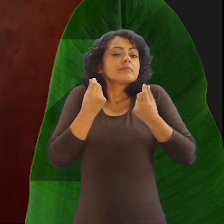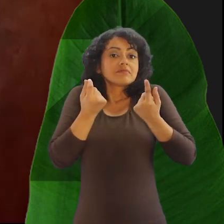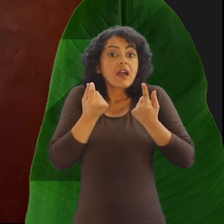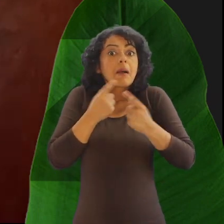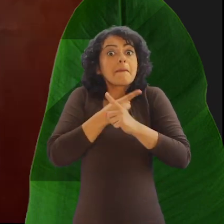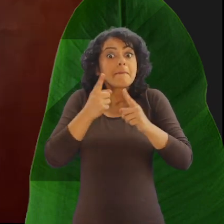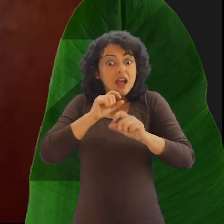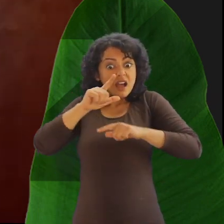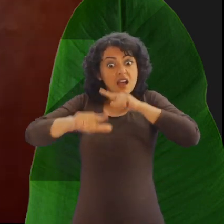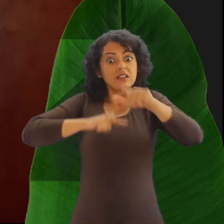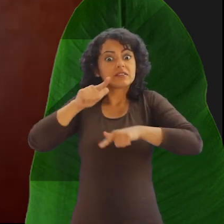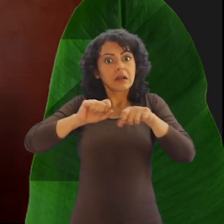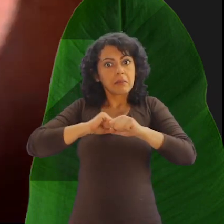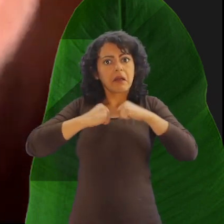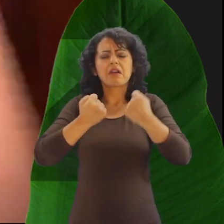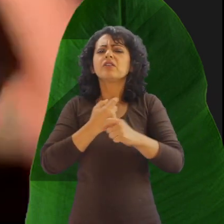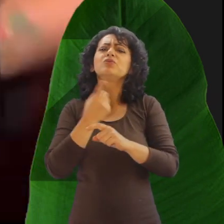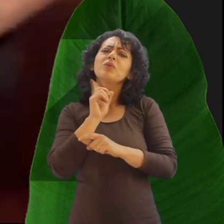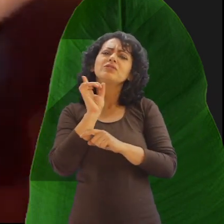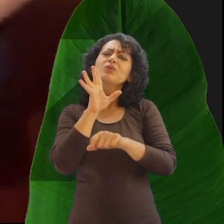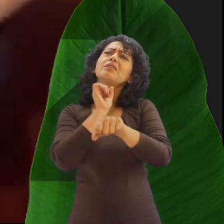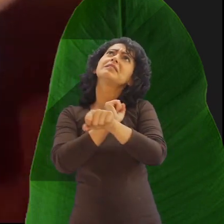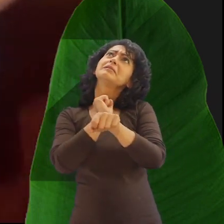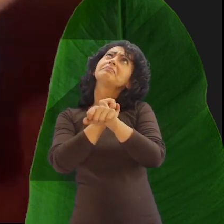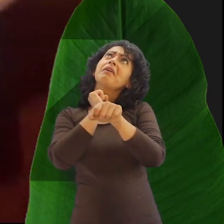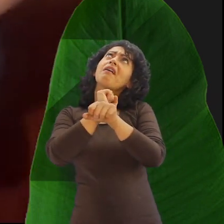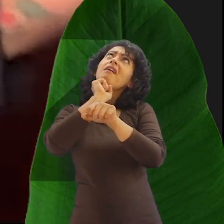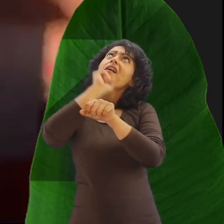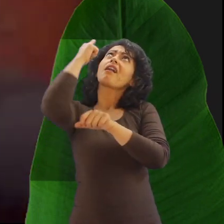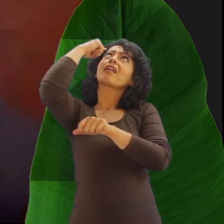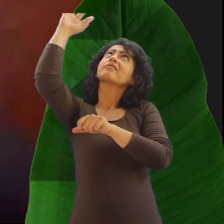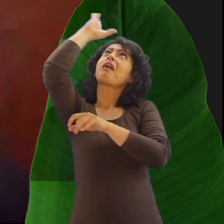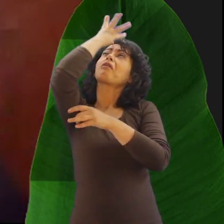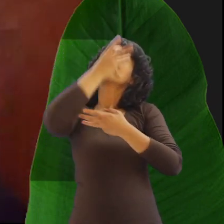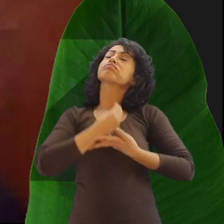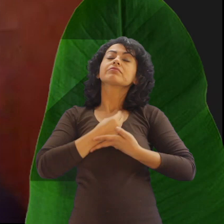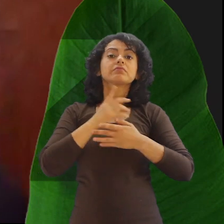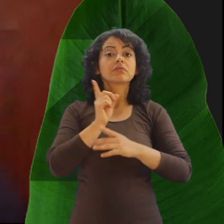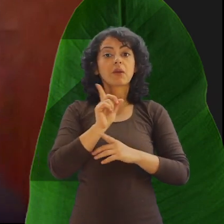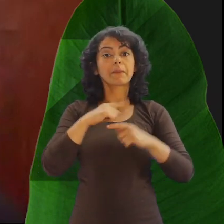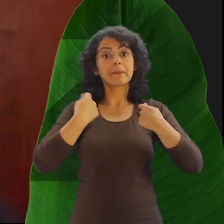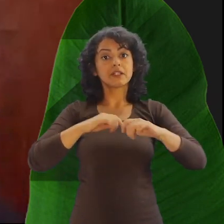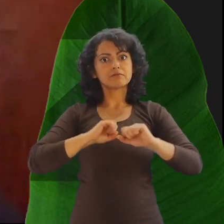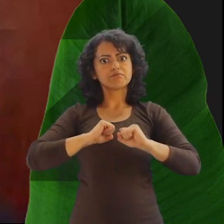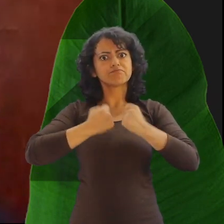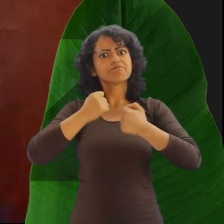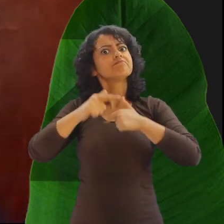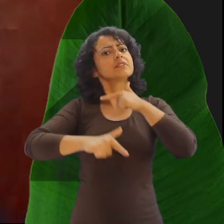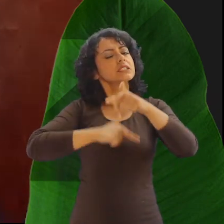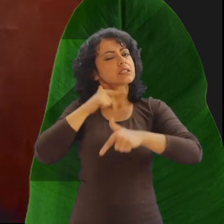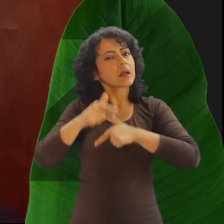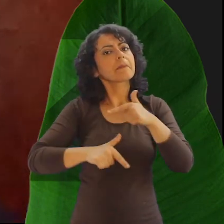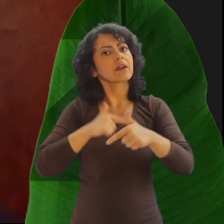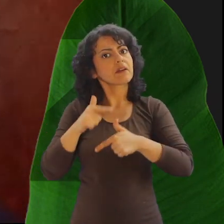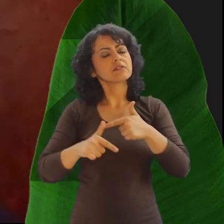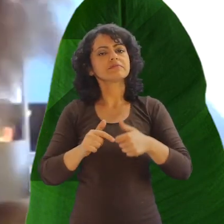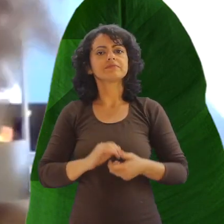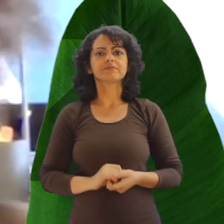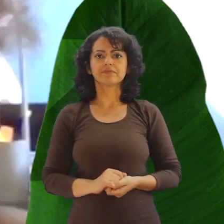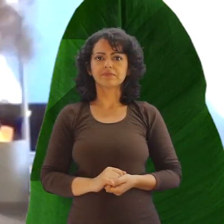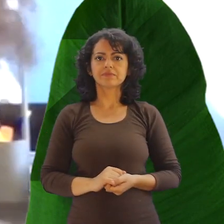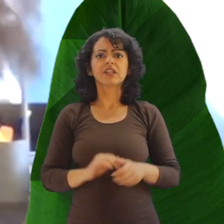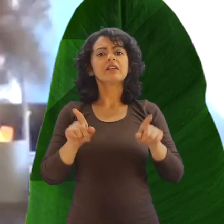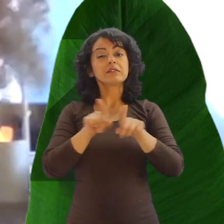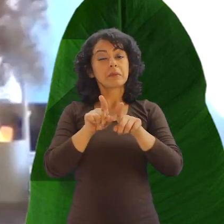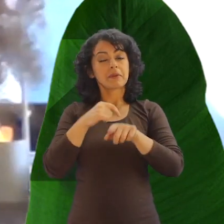trabalhando. Então, eu também não fico só, vou esperar a inspiração chegar. Tem horas que eu me coloco, assim, disso no trabalho. Que